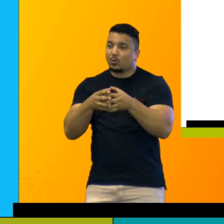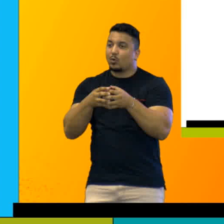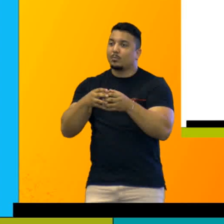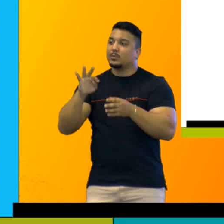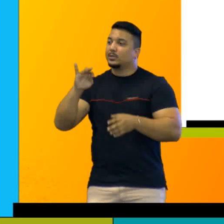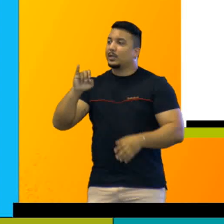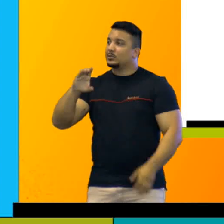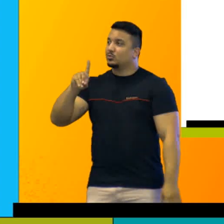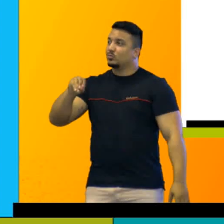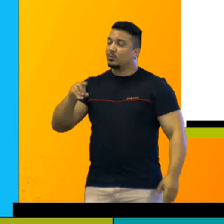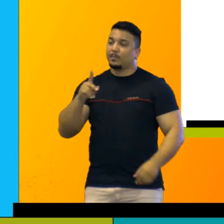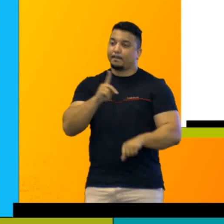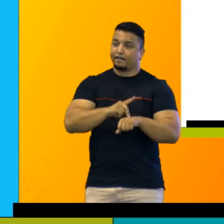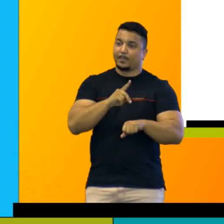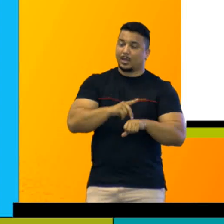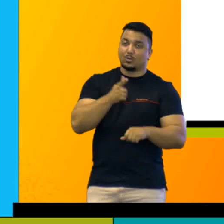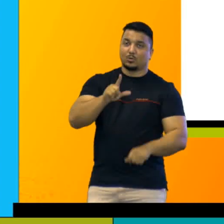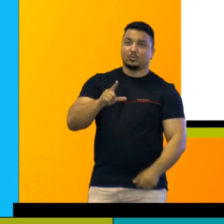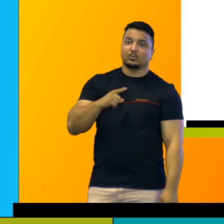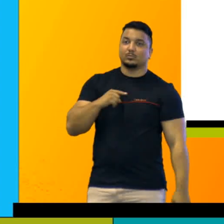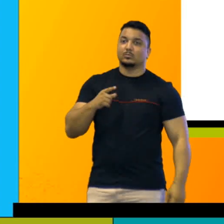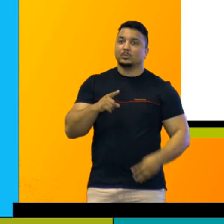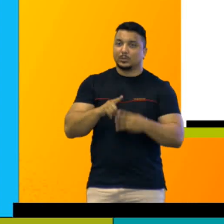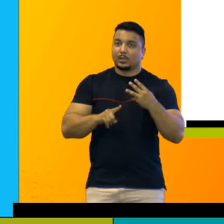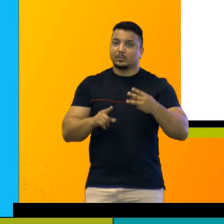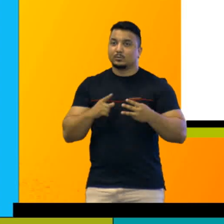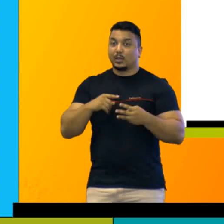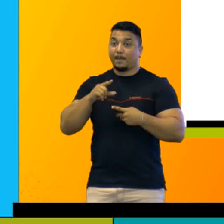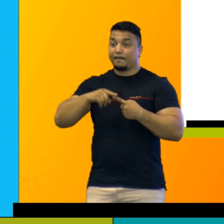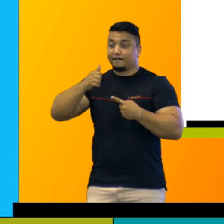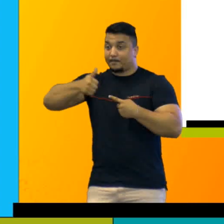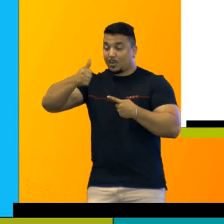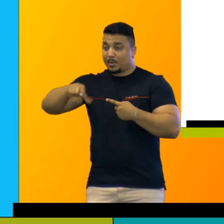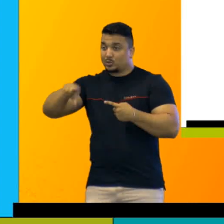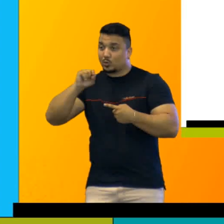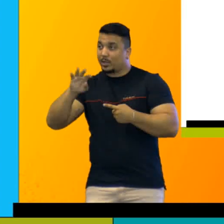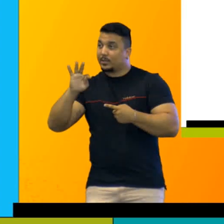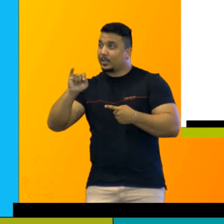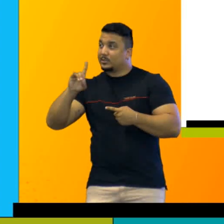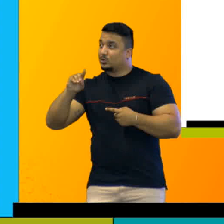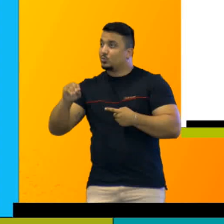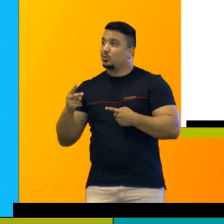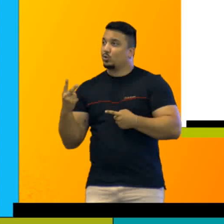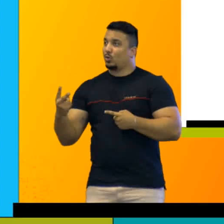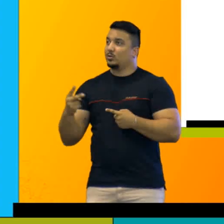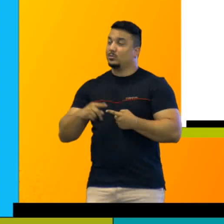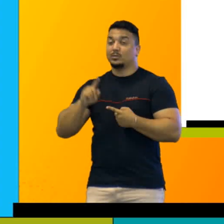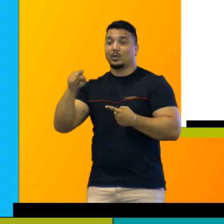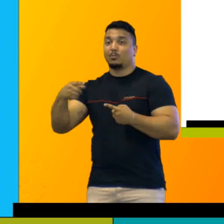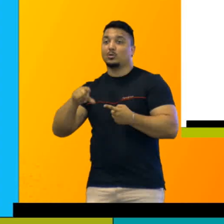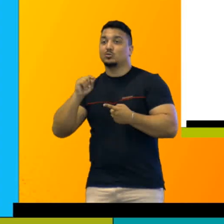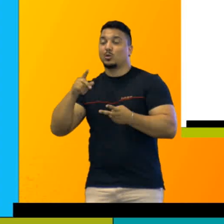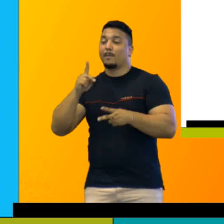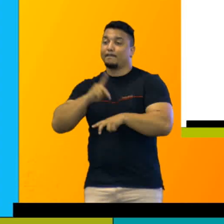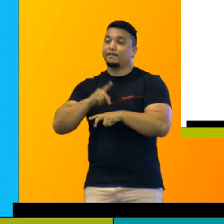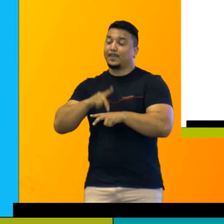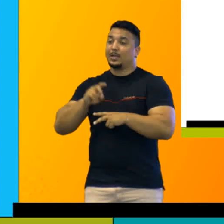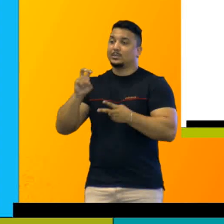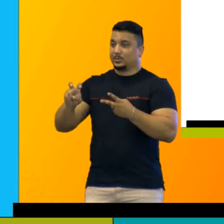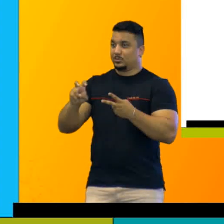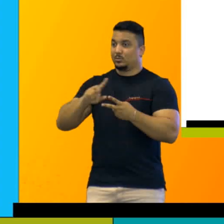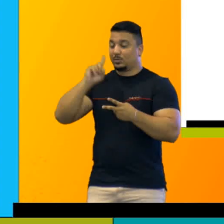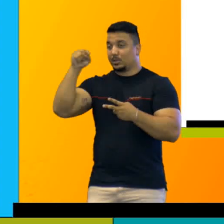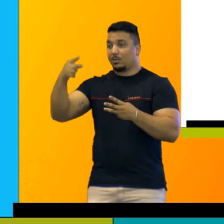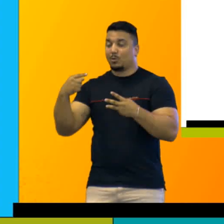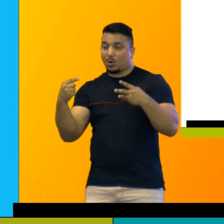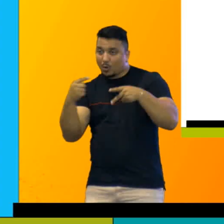de pedras. São 3 ações nessa questão. Primeiro, escolher os tecidos, os 2. Depois, escolher as 5 pedras. Depois,